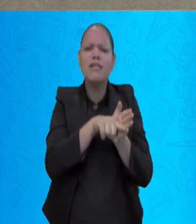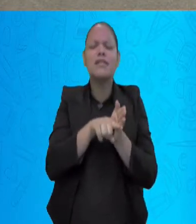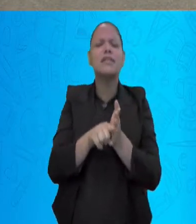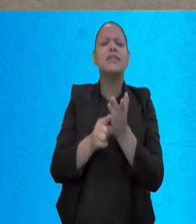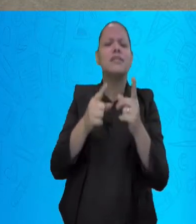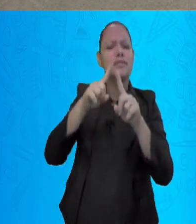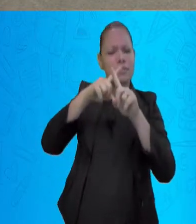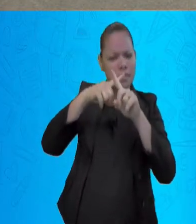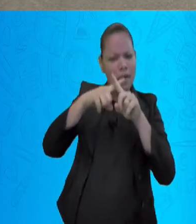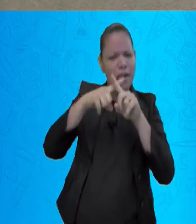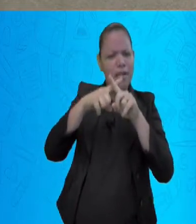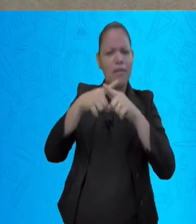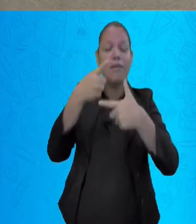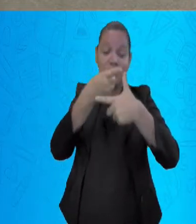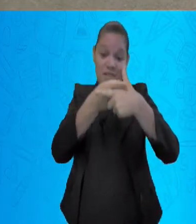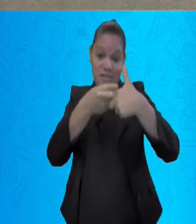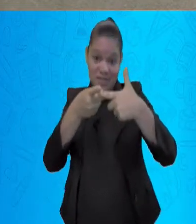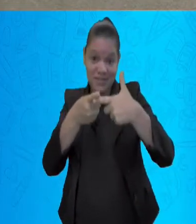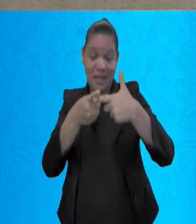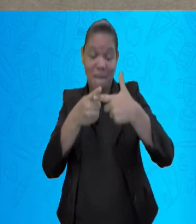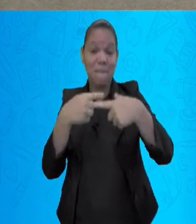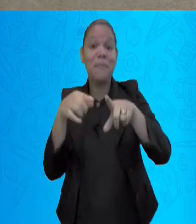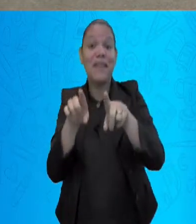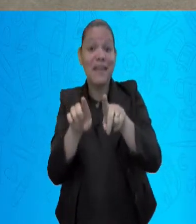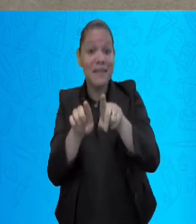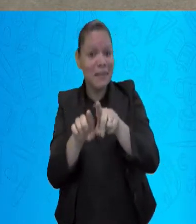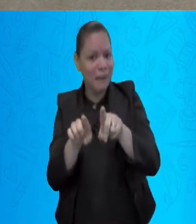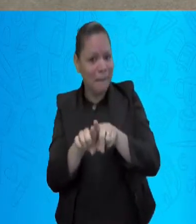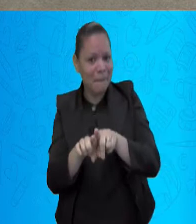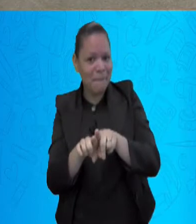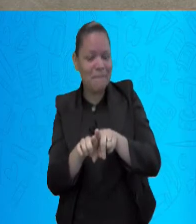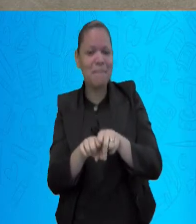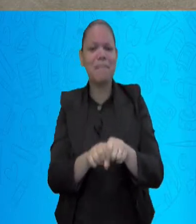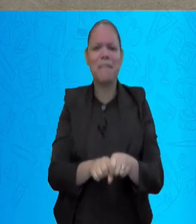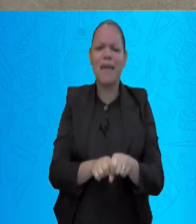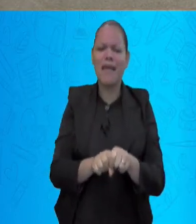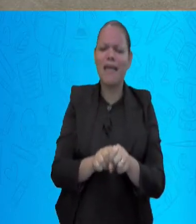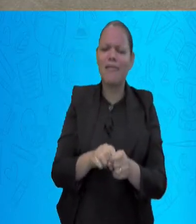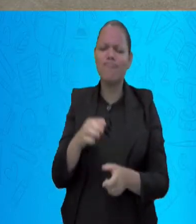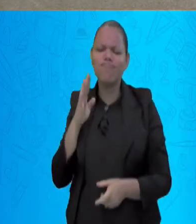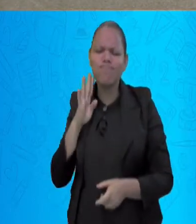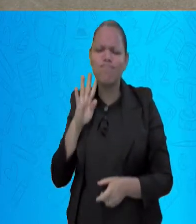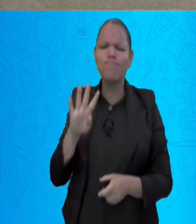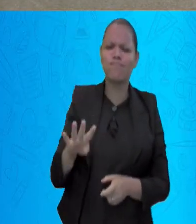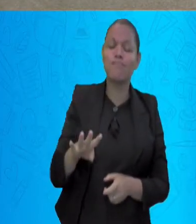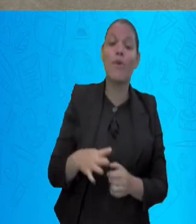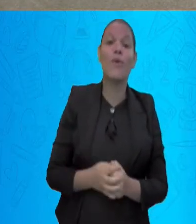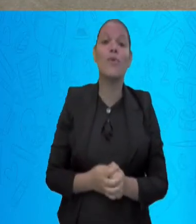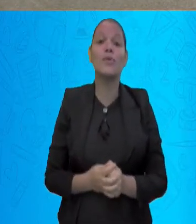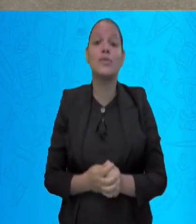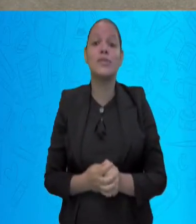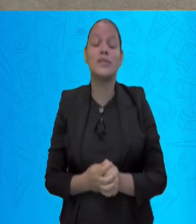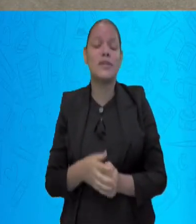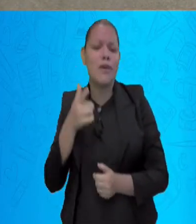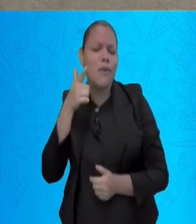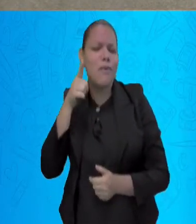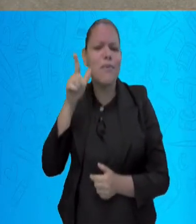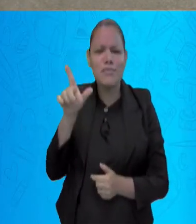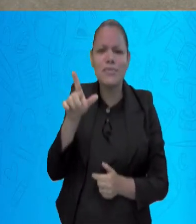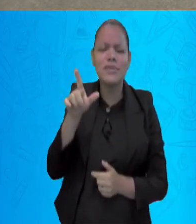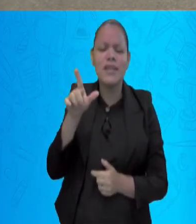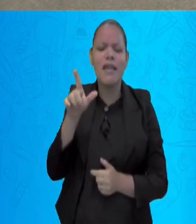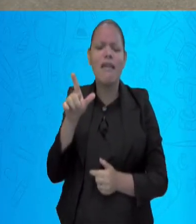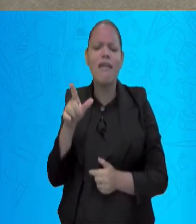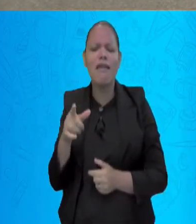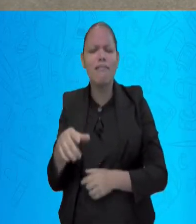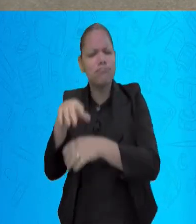e a divisão. E além dessas operações, a gente consegue também estudar sobre a posição dos números, que